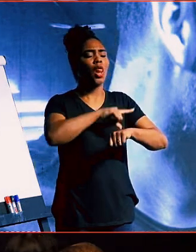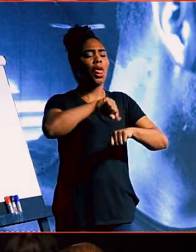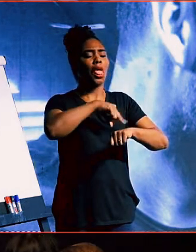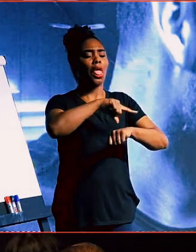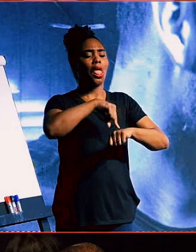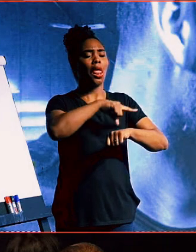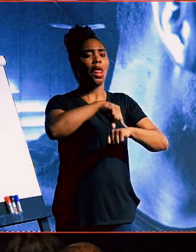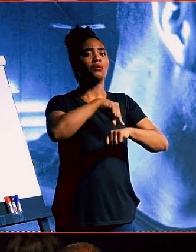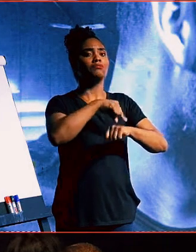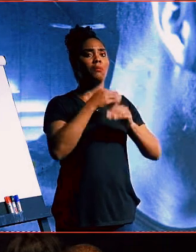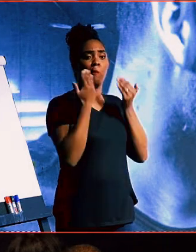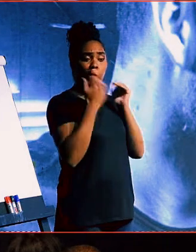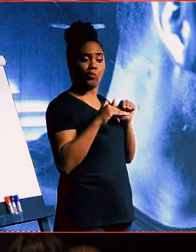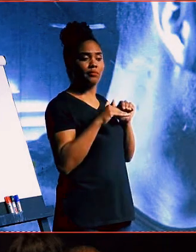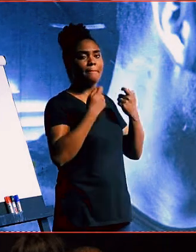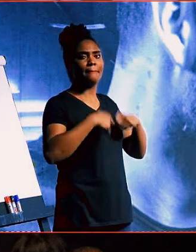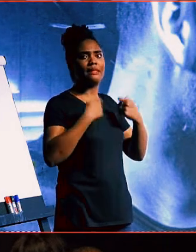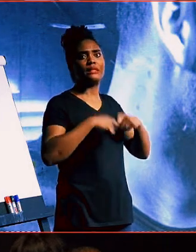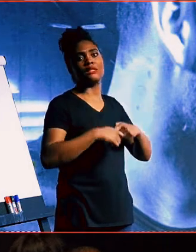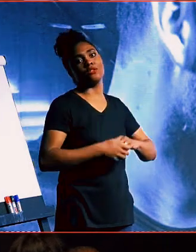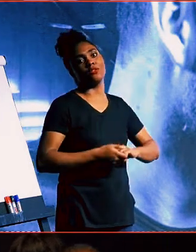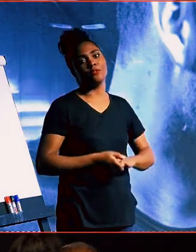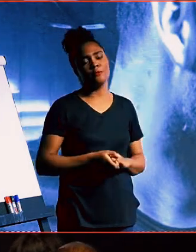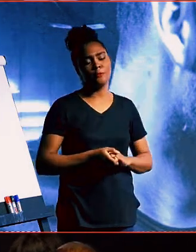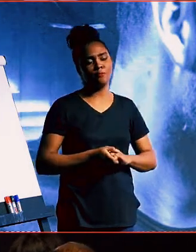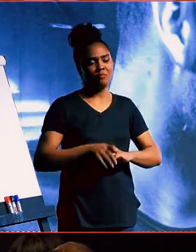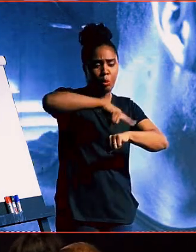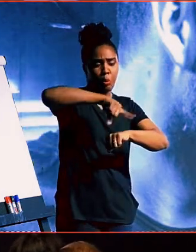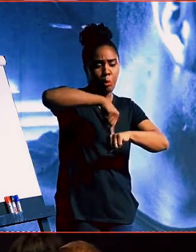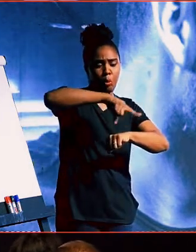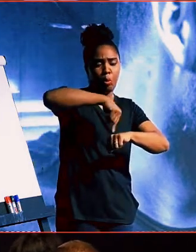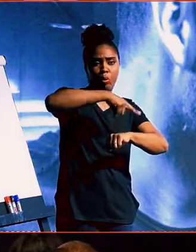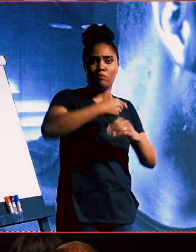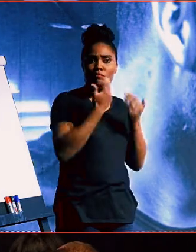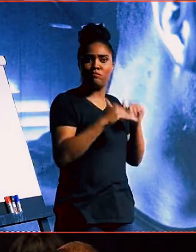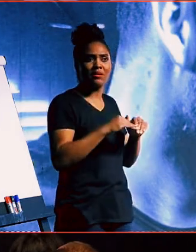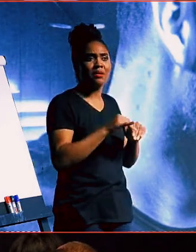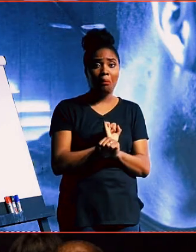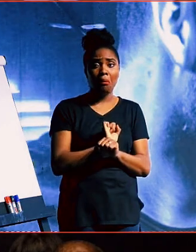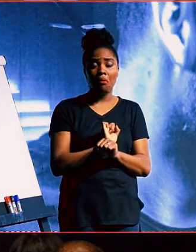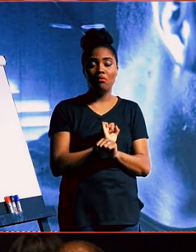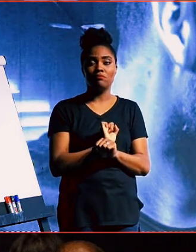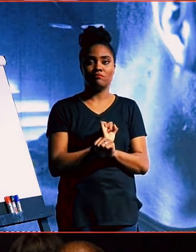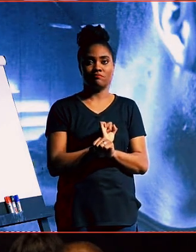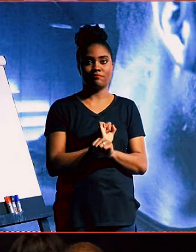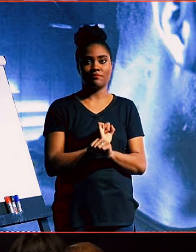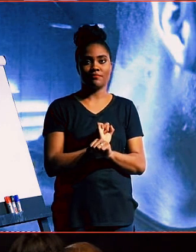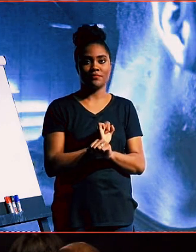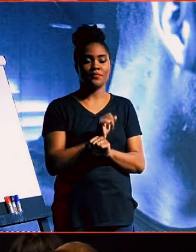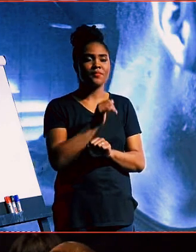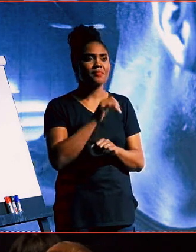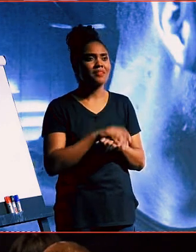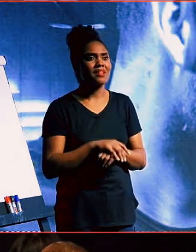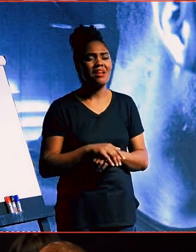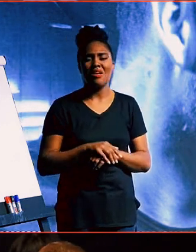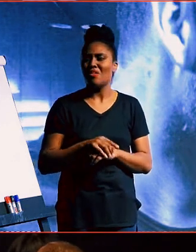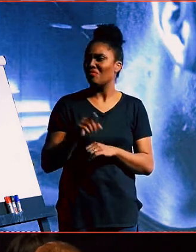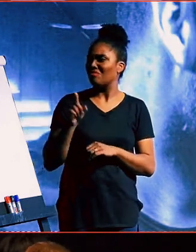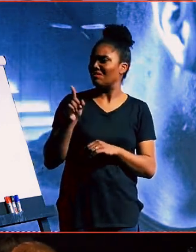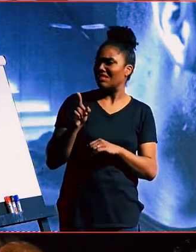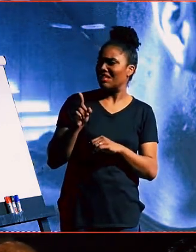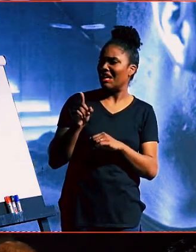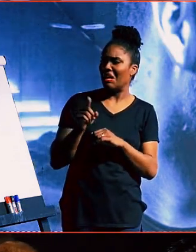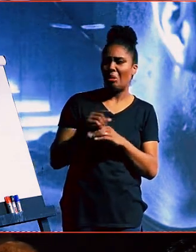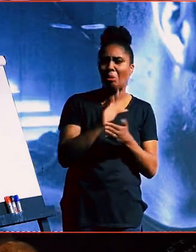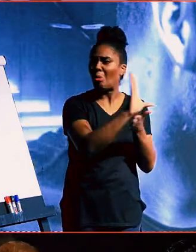eu preciso renovar minha mente todo dia para confrontar tempo senão você fica para trás Eu amo quando alguém fala mas você não tá seguindo tendência